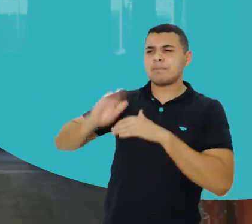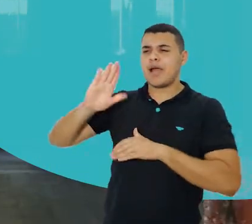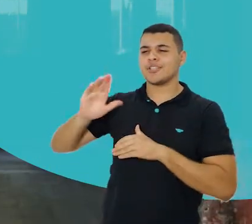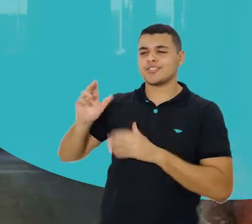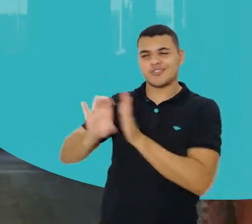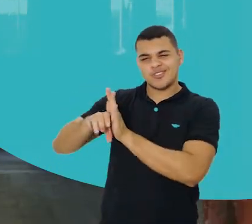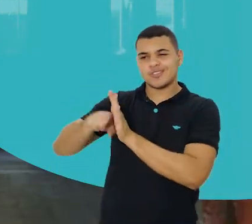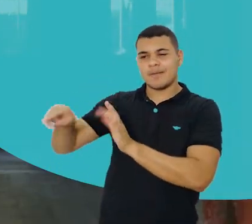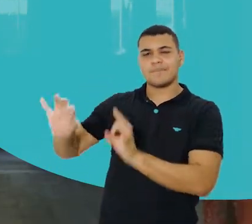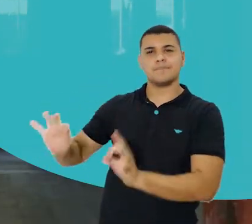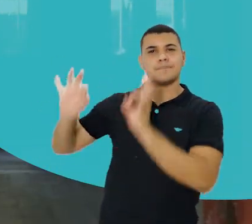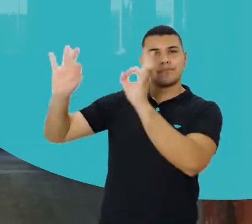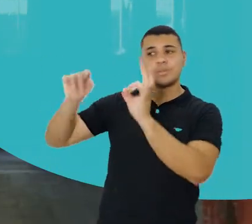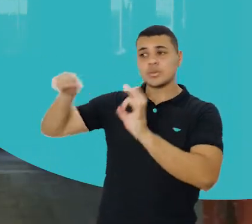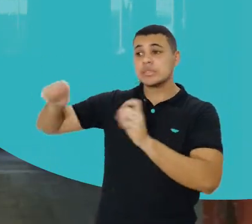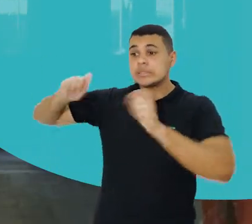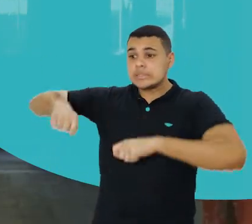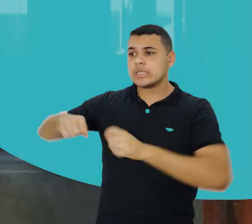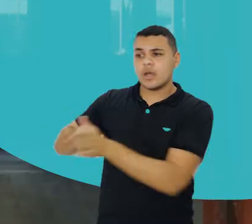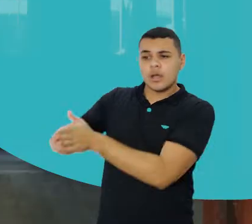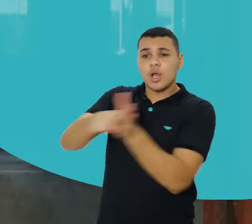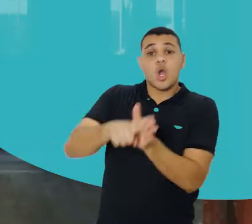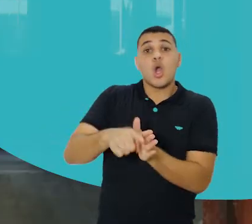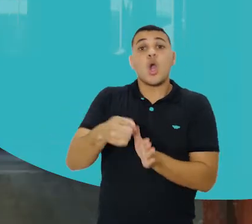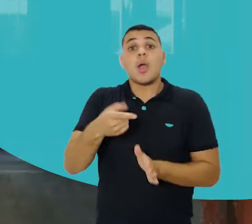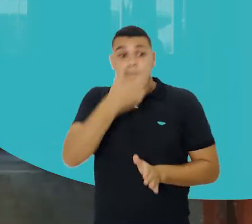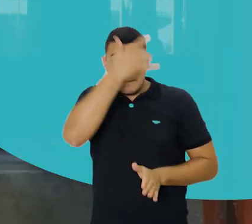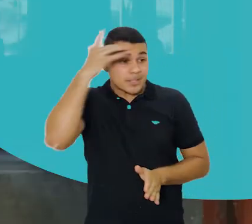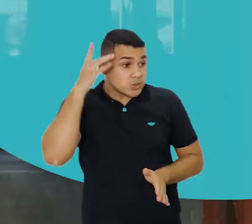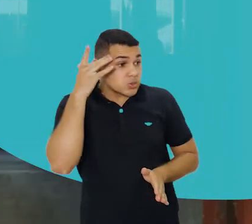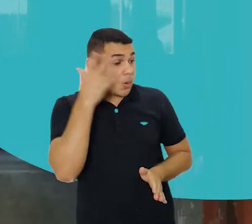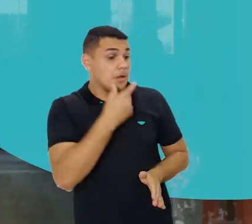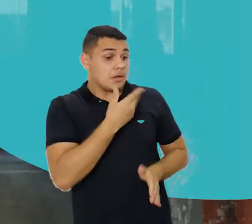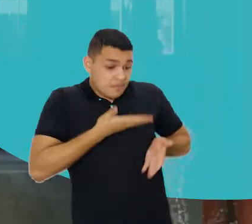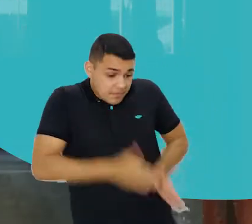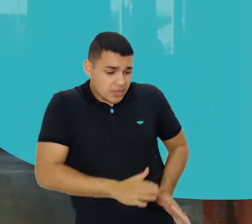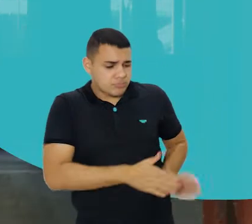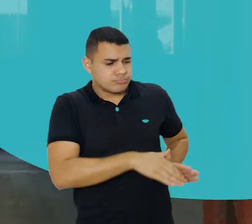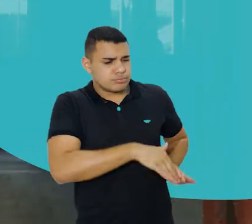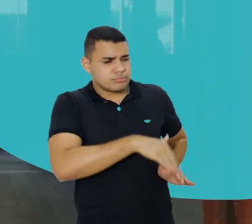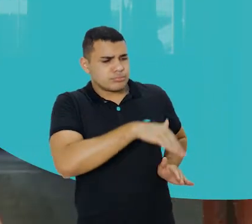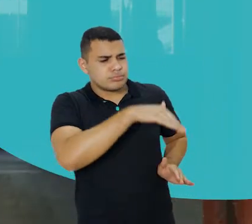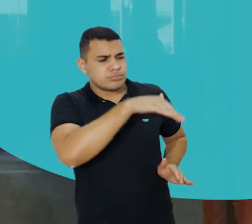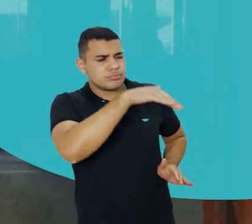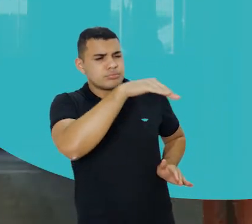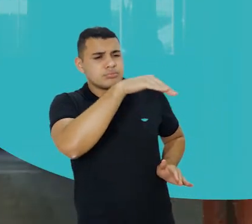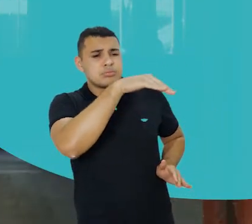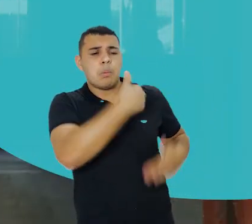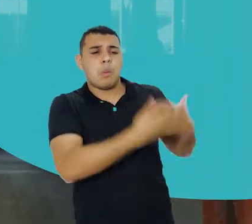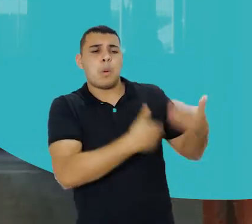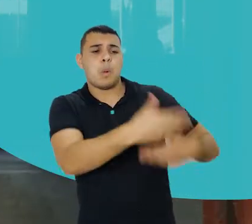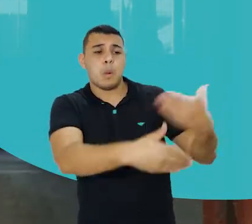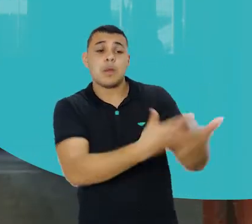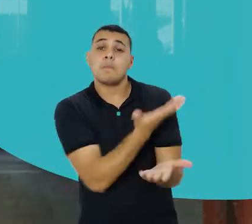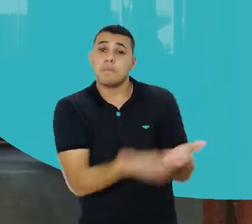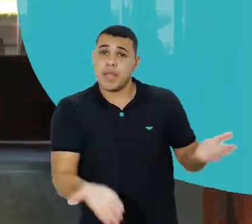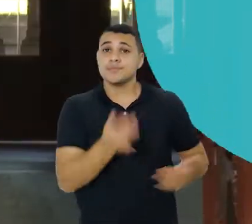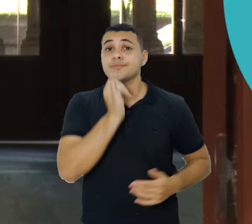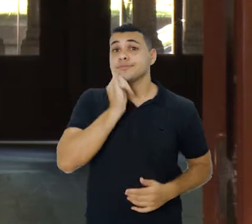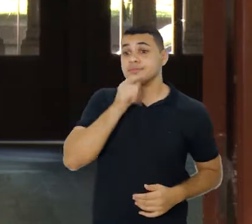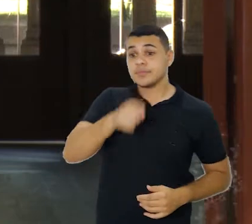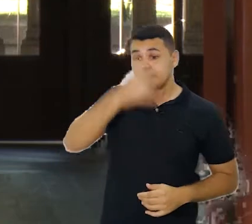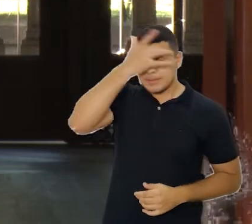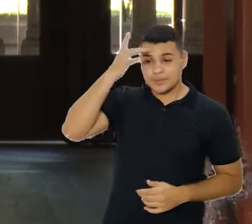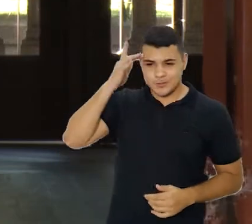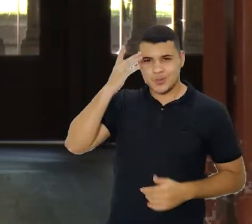mais refinada, né, que nos permite quantificar o tempo de vida perdido, né, por dois fatores, as mortes